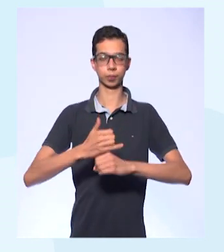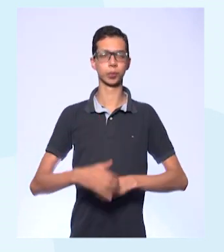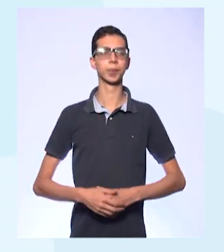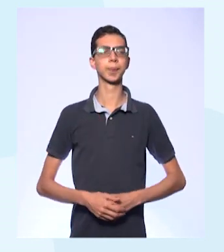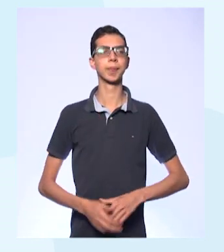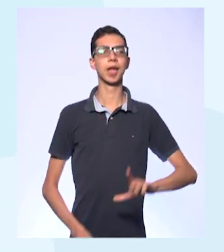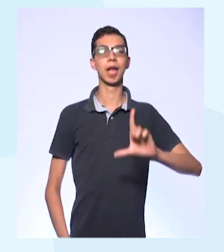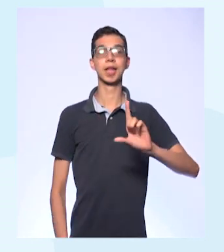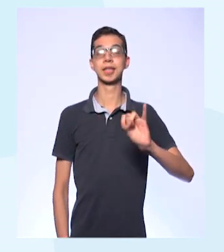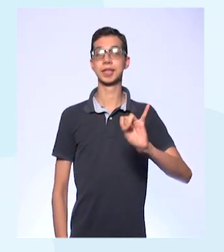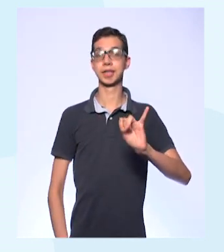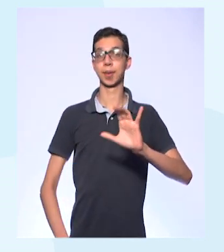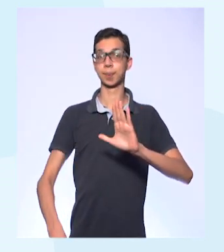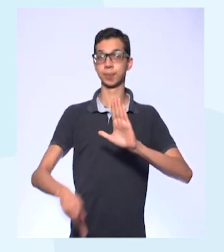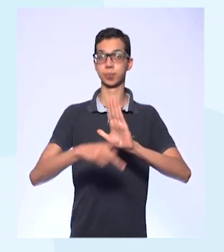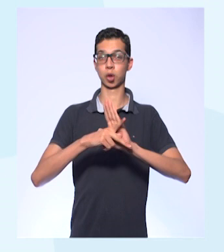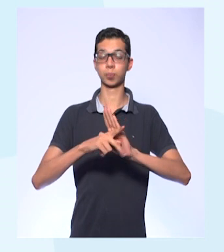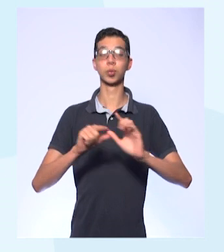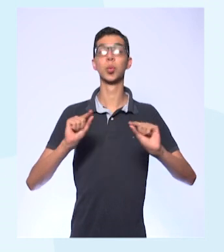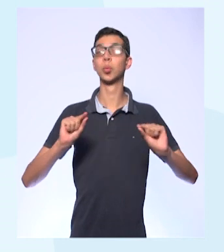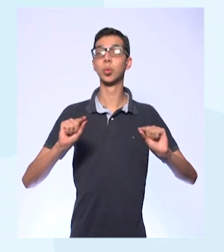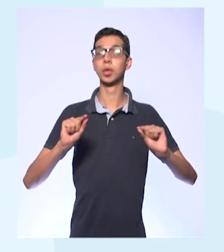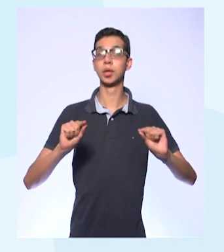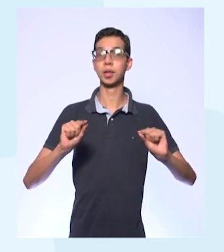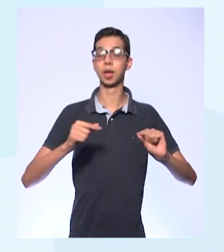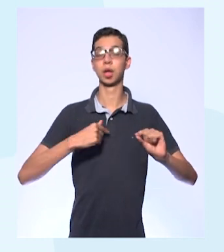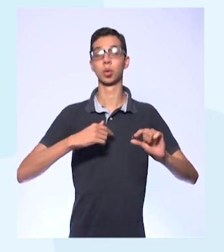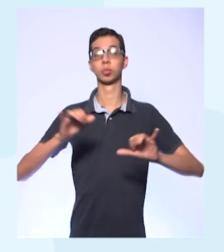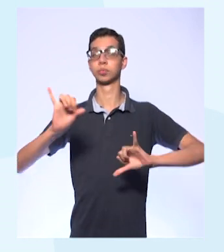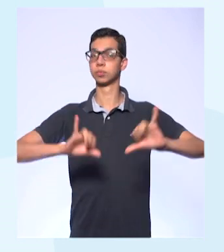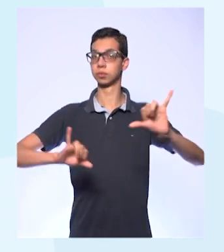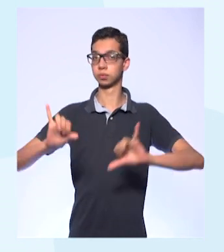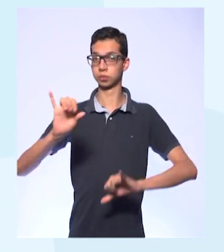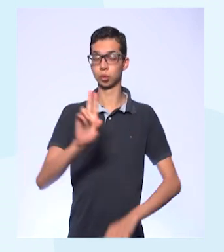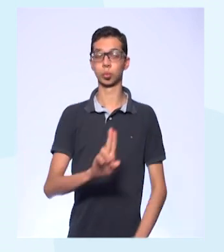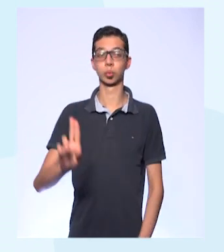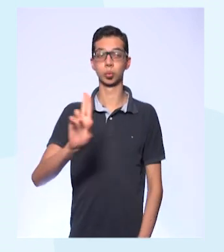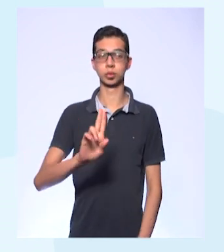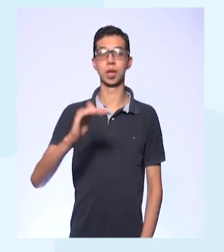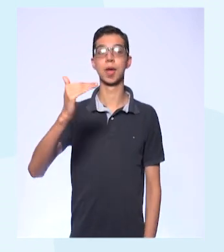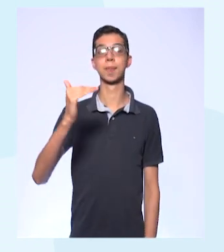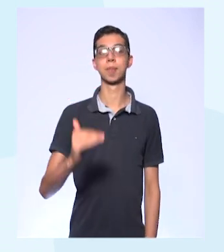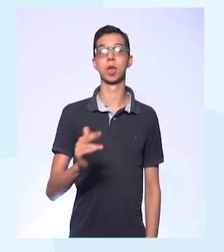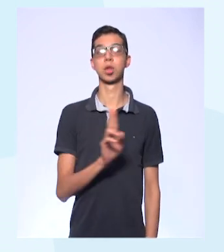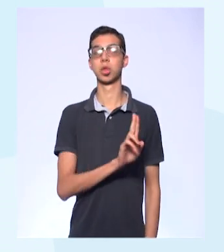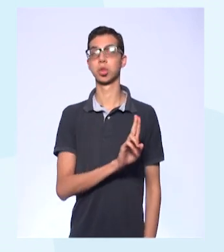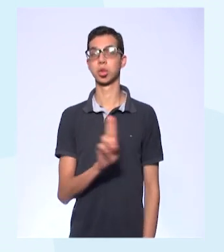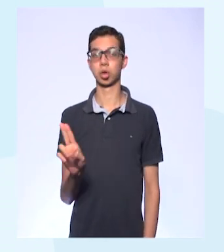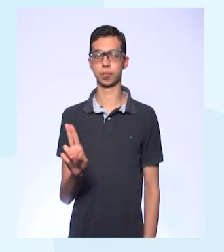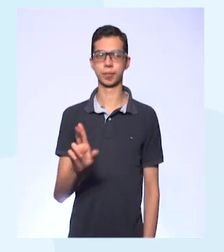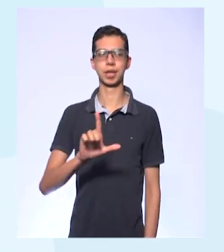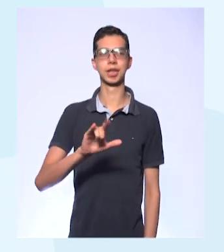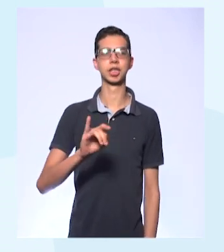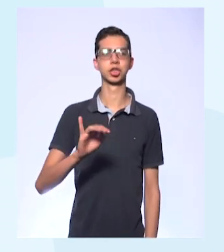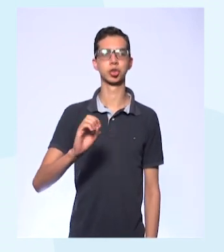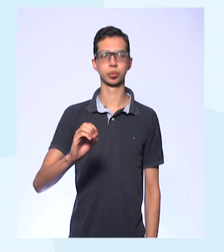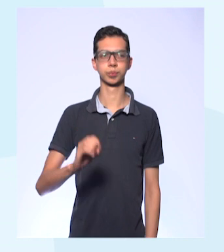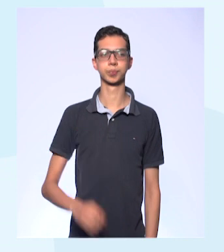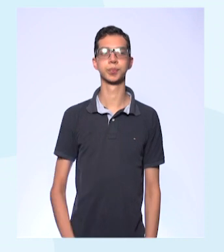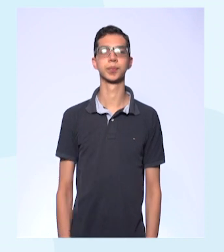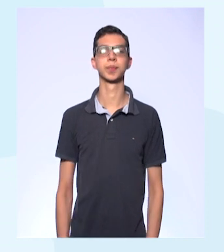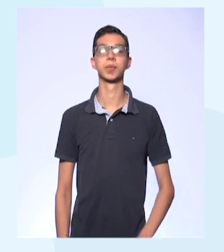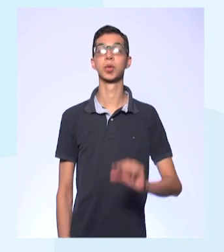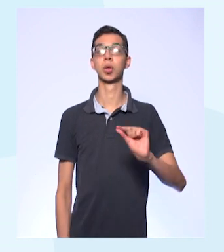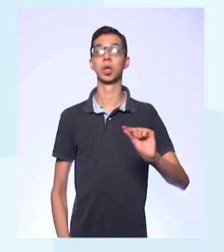químico do elemento que eu vou trabalhar. O que está embaixo ali é o nome do elemento químico, no meu caso é o lítio. E os números que estão ali